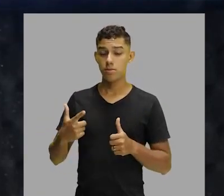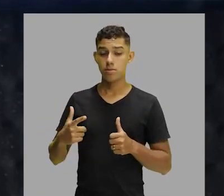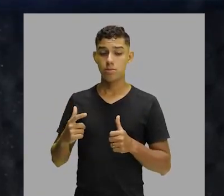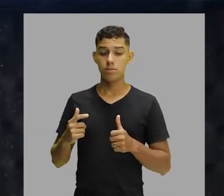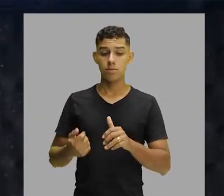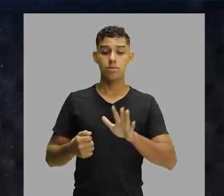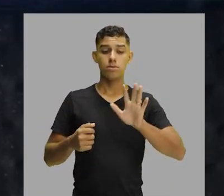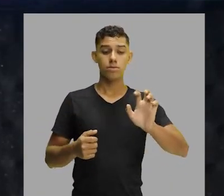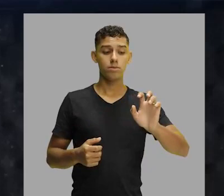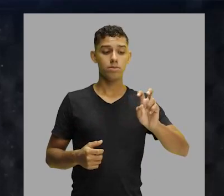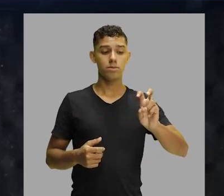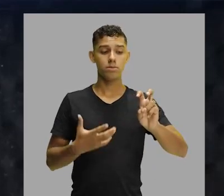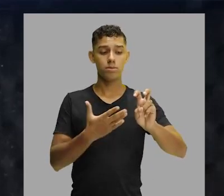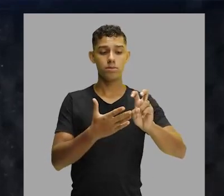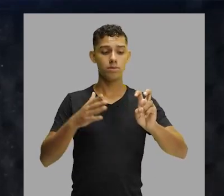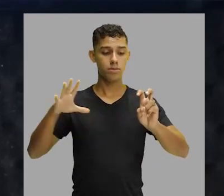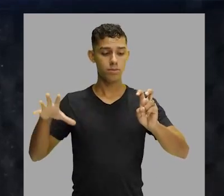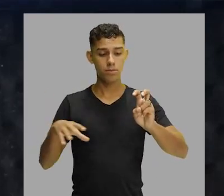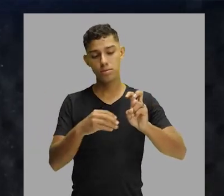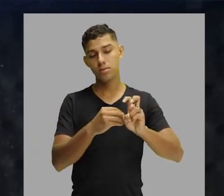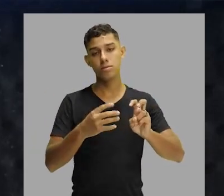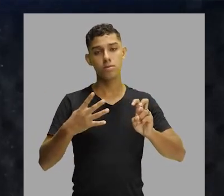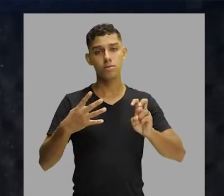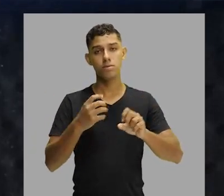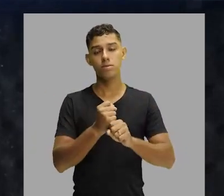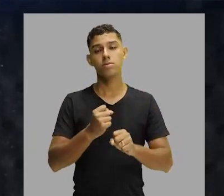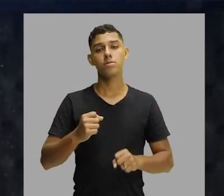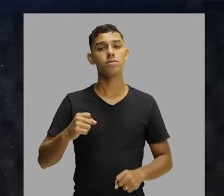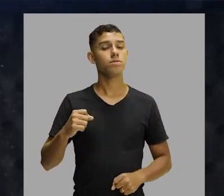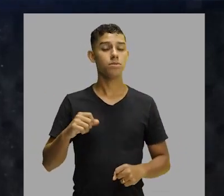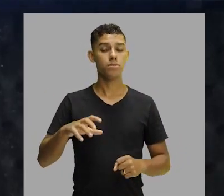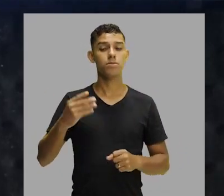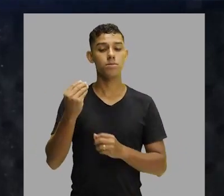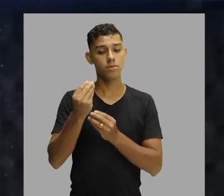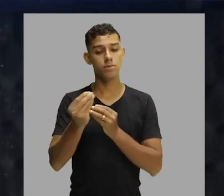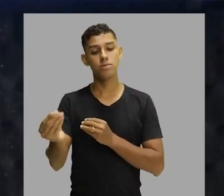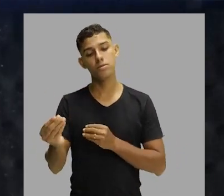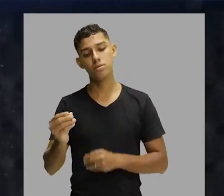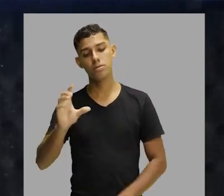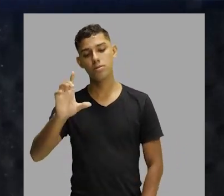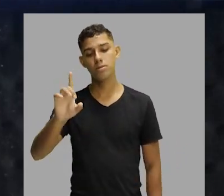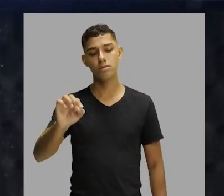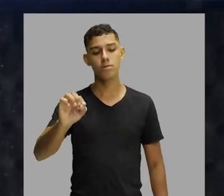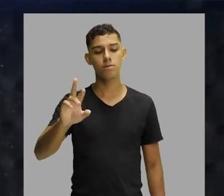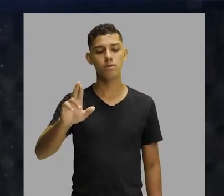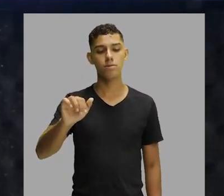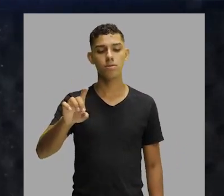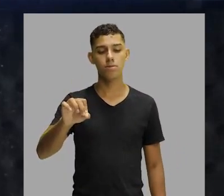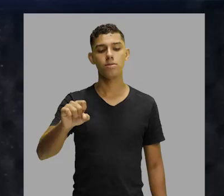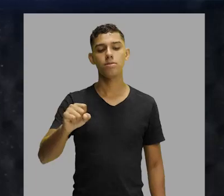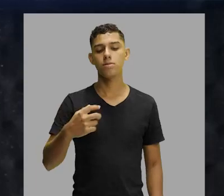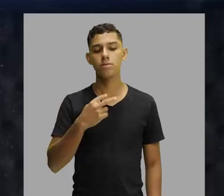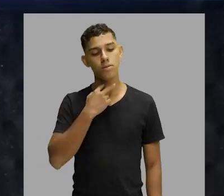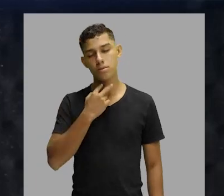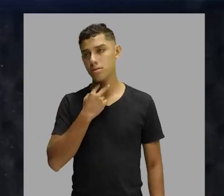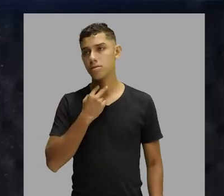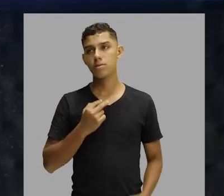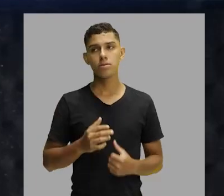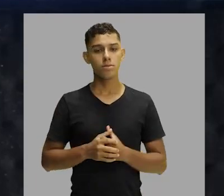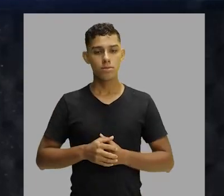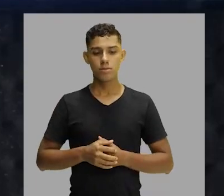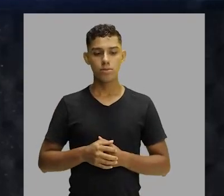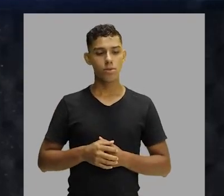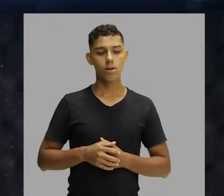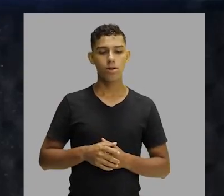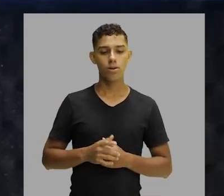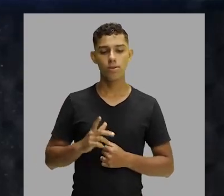mais pentavalente vai caracterizar que ele vai ser um doador e não um receptor. Então não pode ser